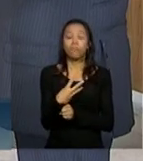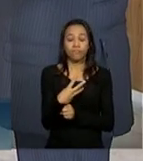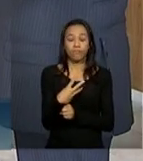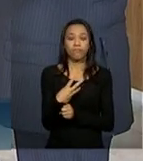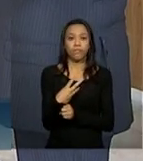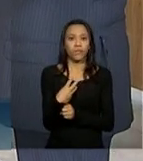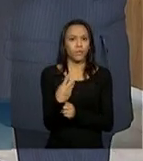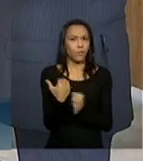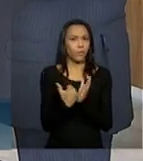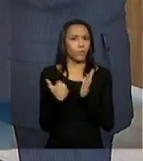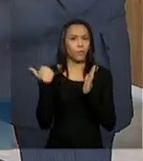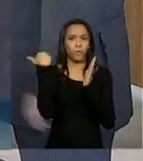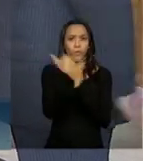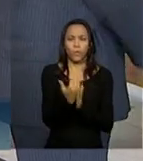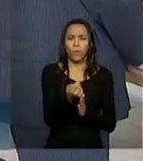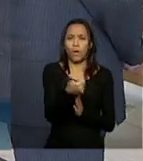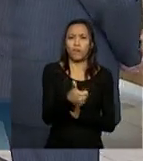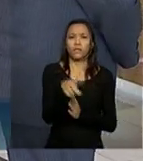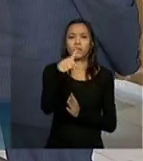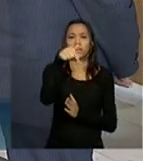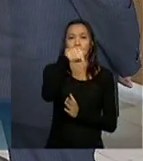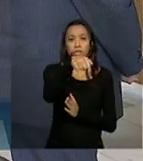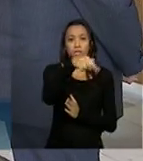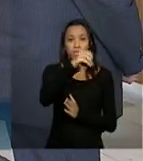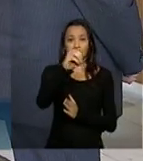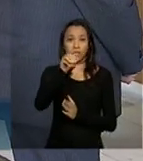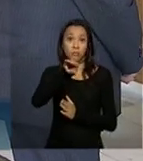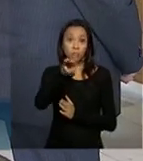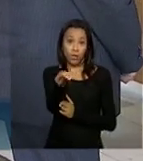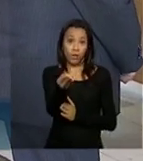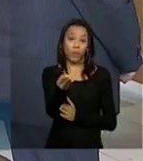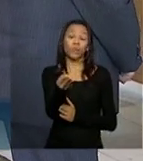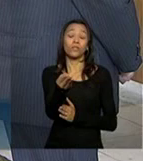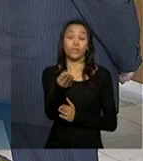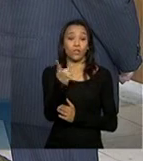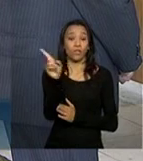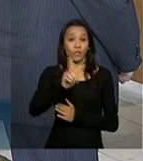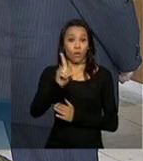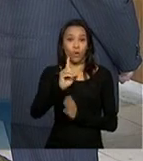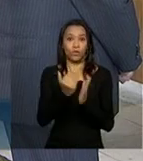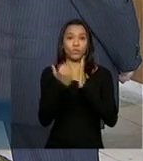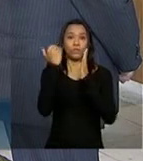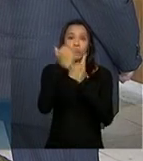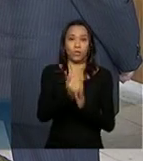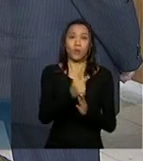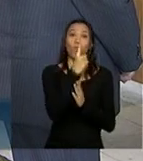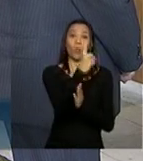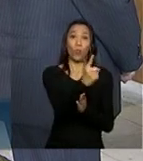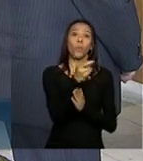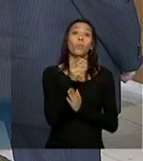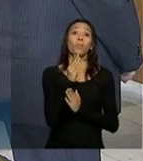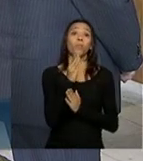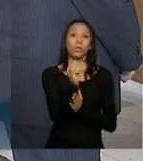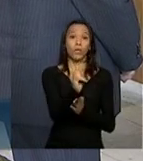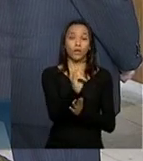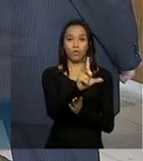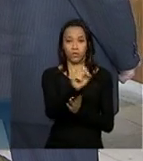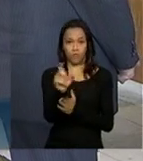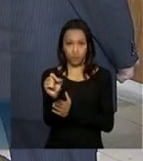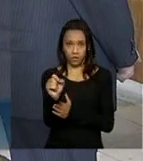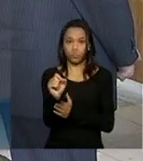Passaram de quase 700 milhões de dólares para 1 bilhão e 100 milhões de dólares.